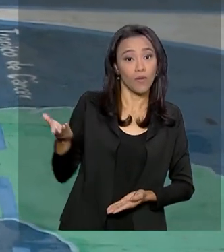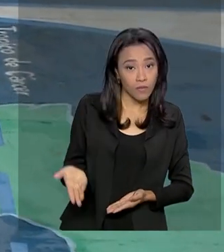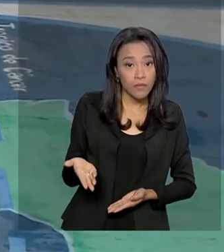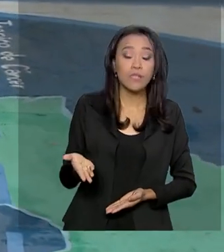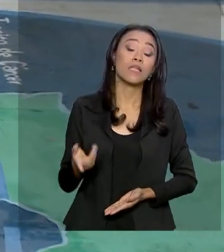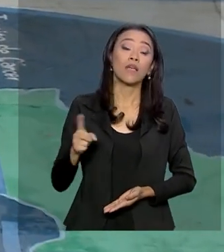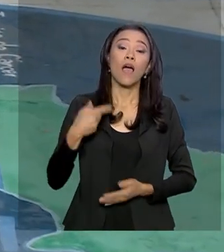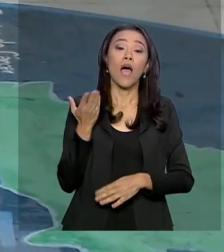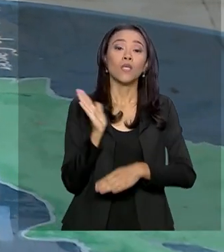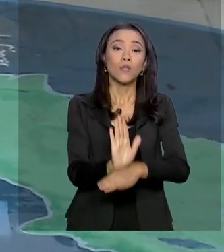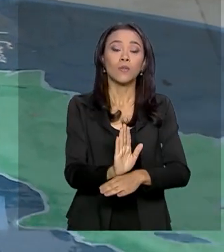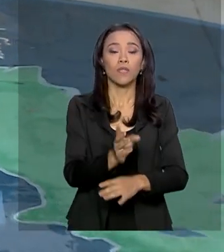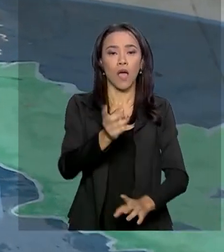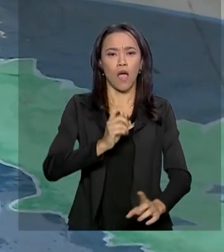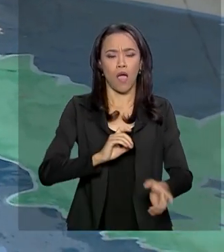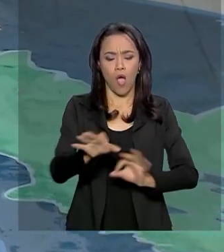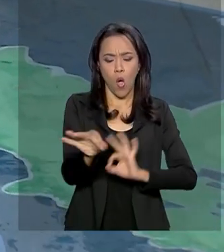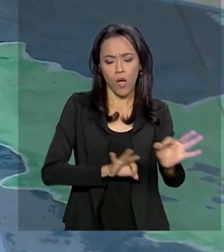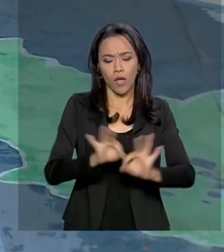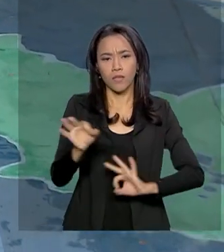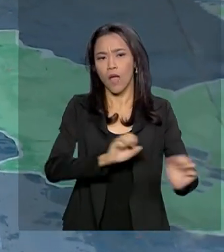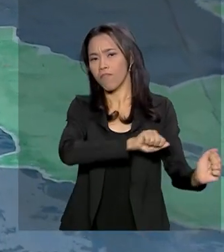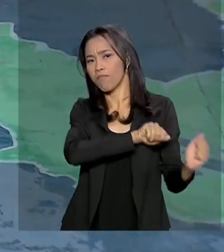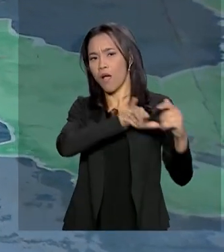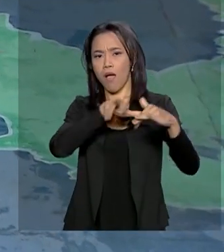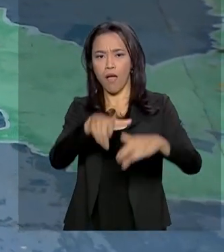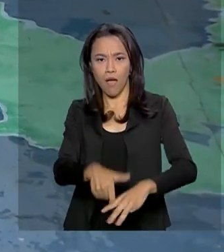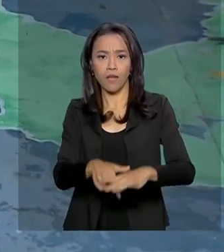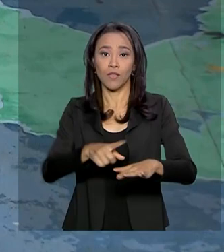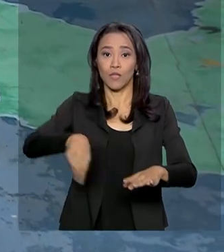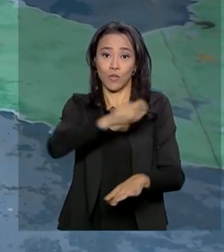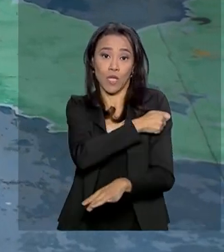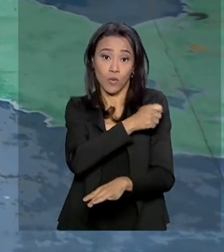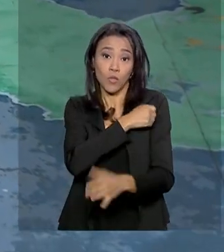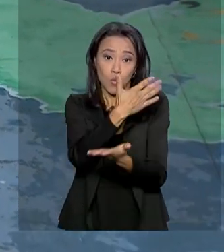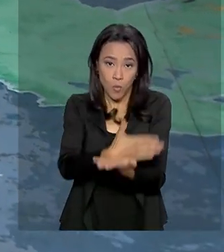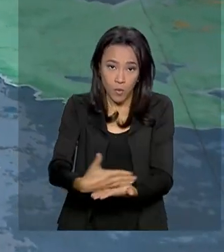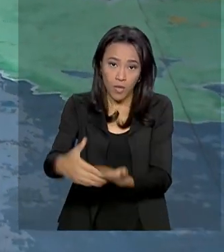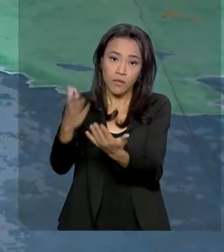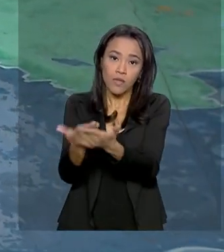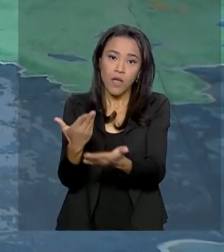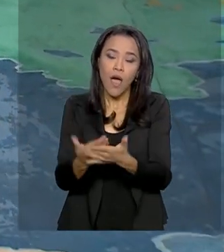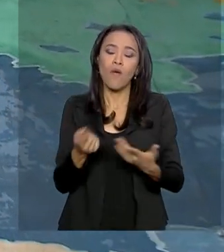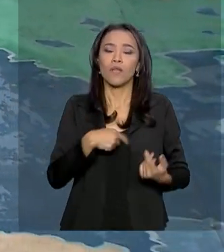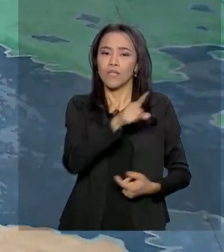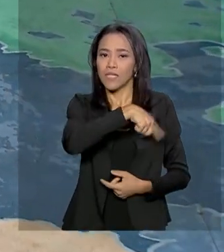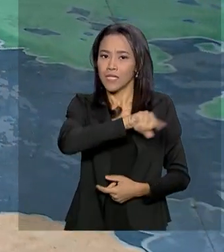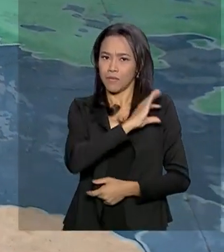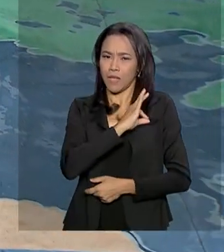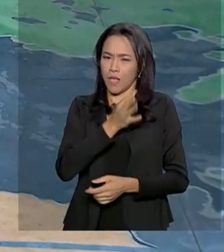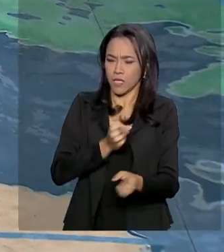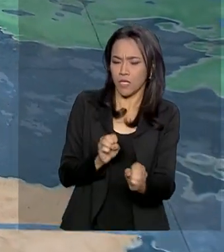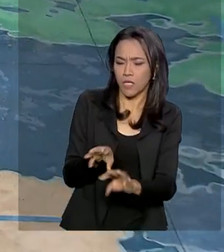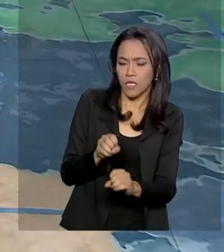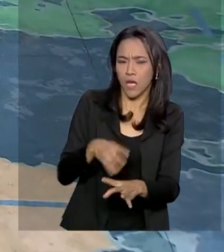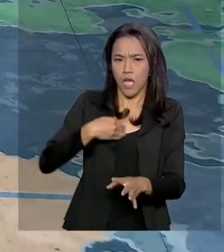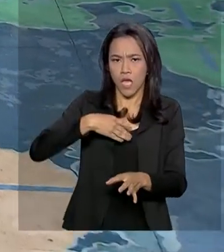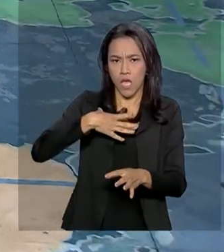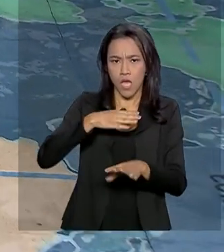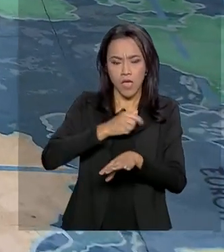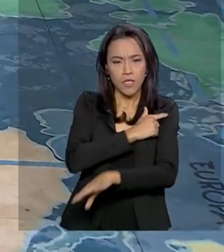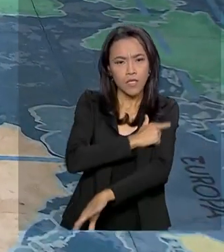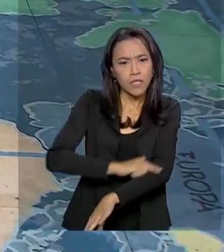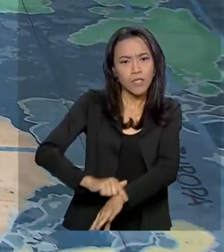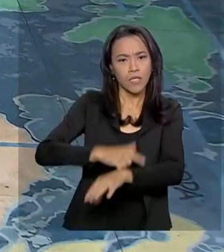Além de ajudar a organizar a chegada dos alunos e o início das aulas, os militares trazem conceitos de disciplina e respeito que acabam